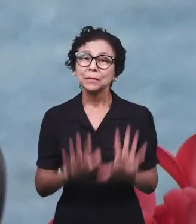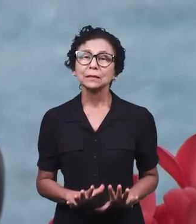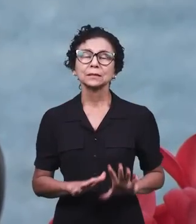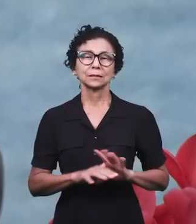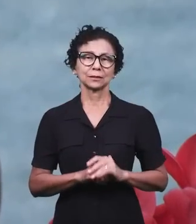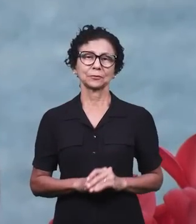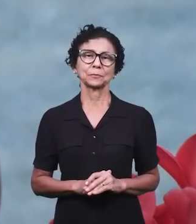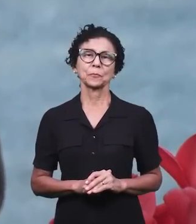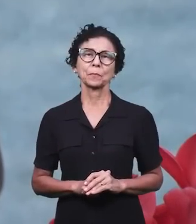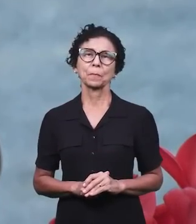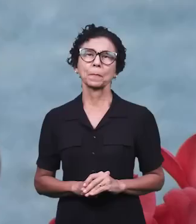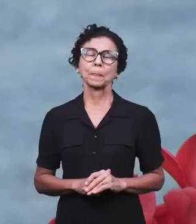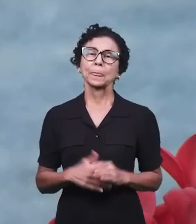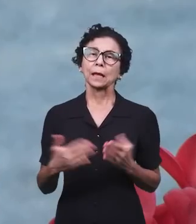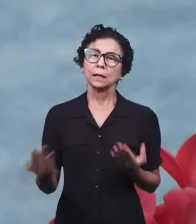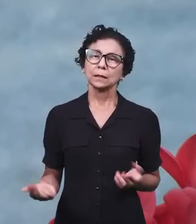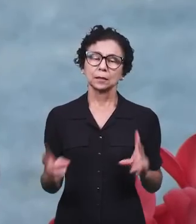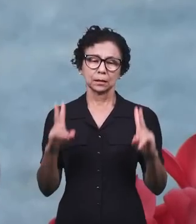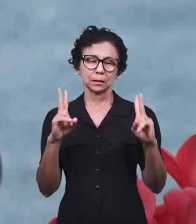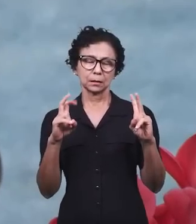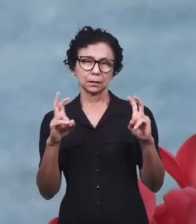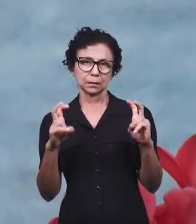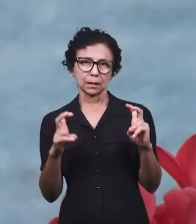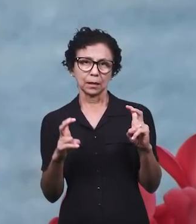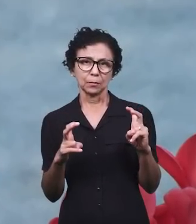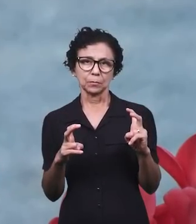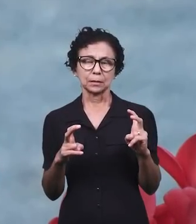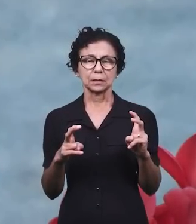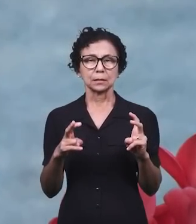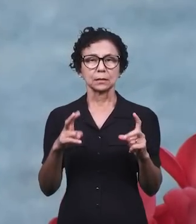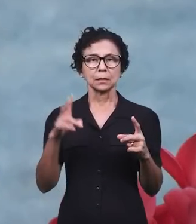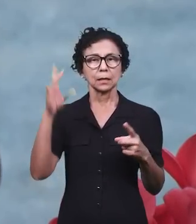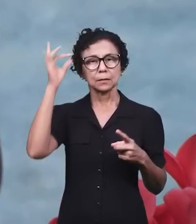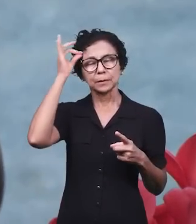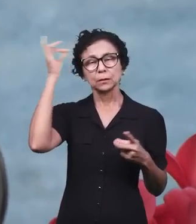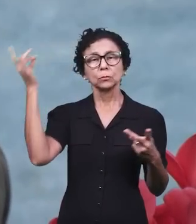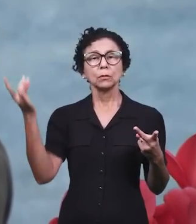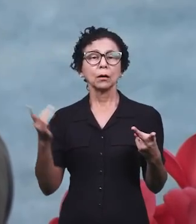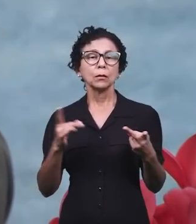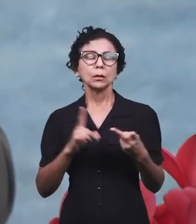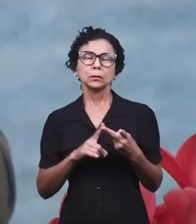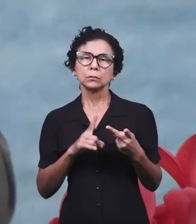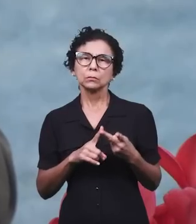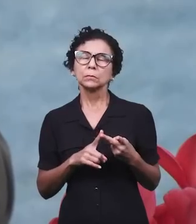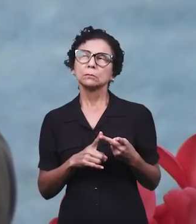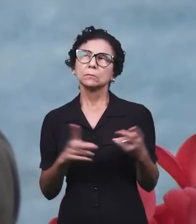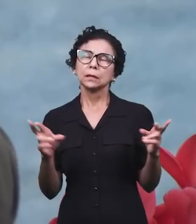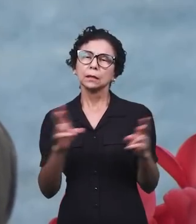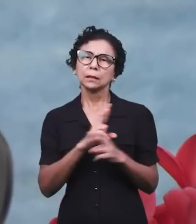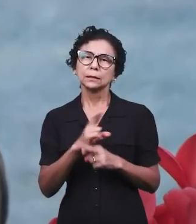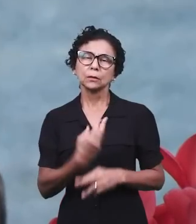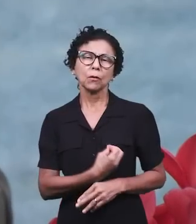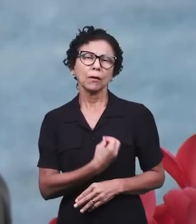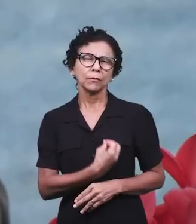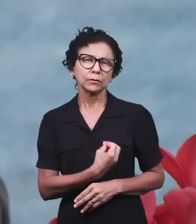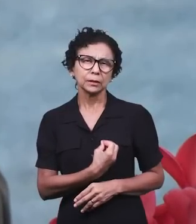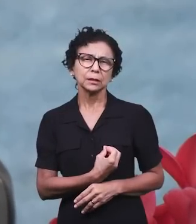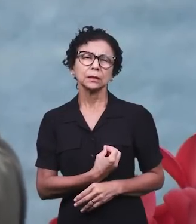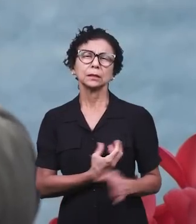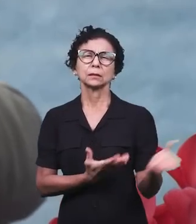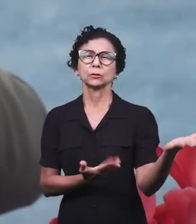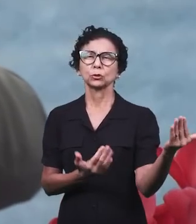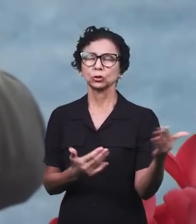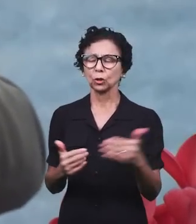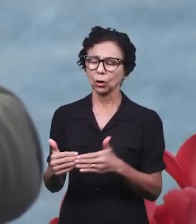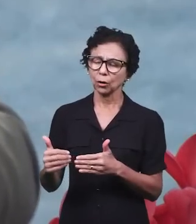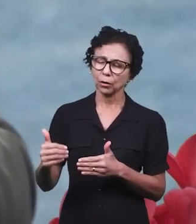gente sempre aborda tanto temas de cunho espiritual, como também daquilo que diz respeito ao cotidiano do